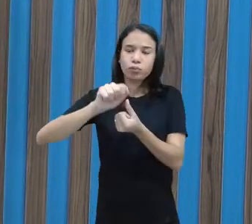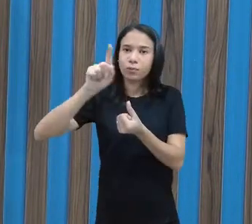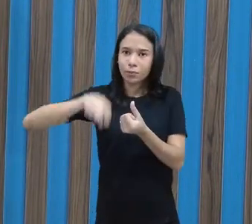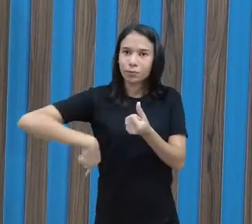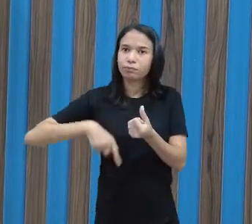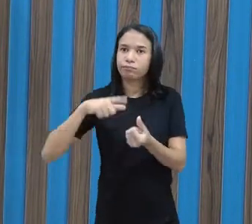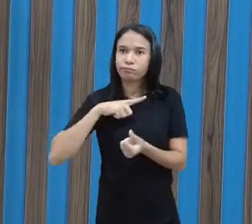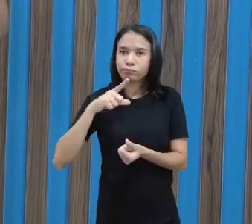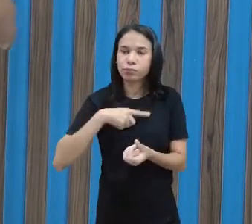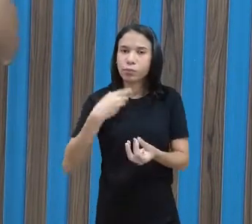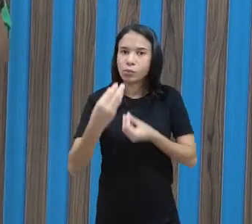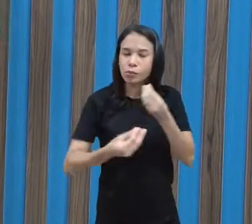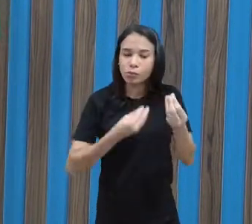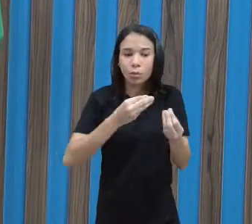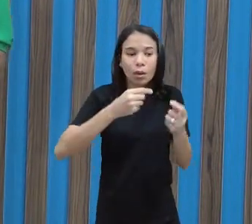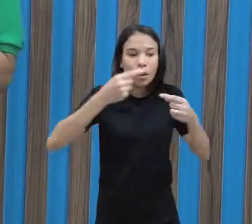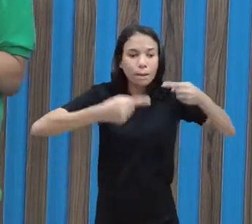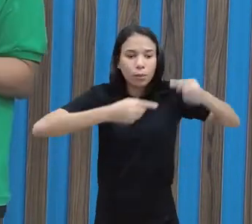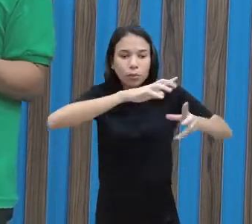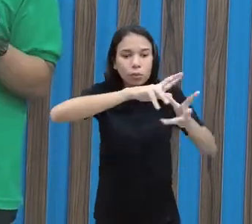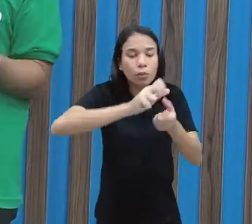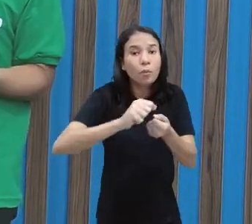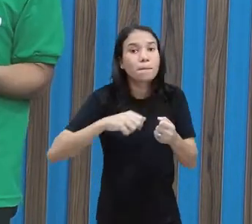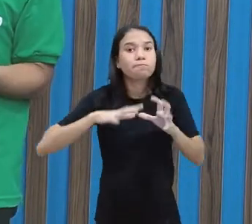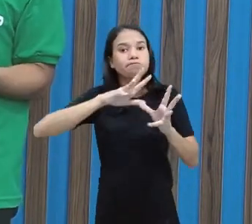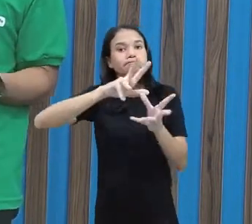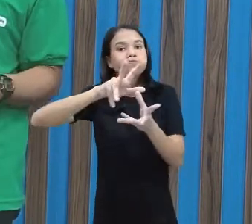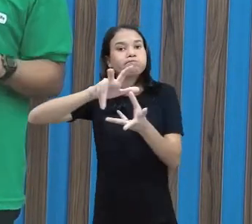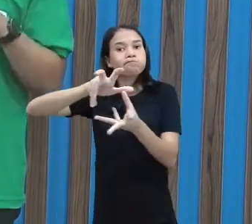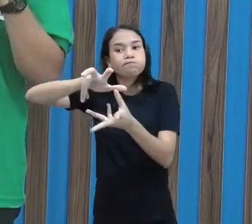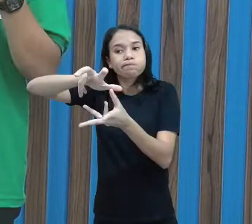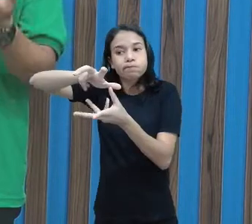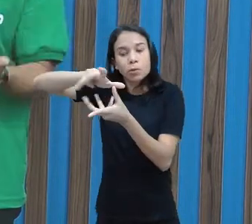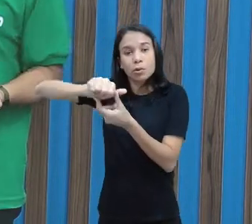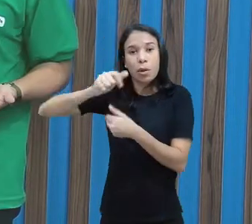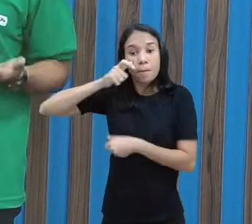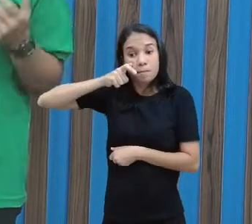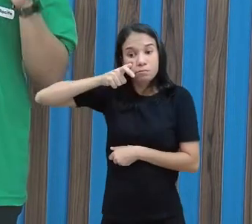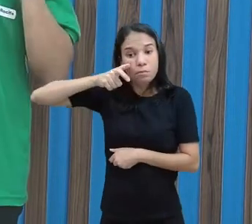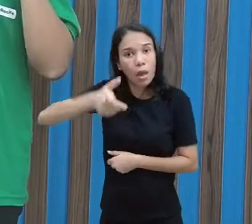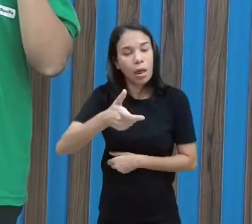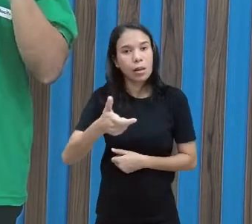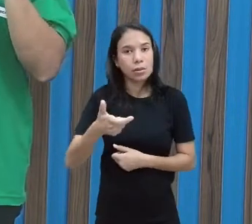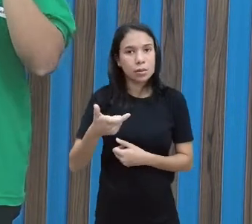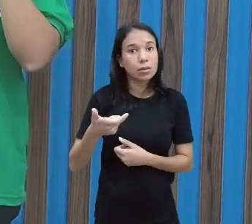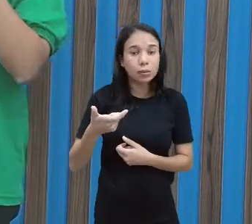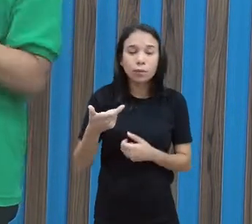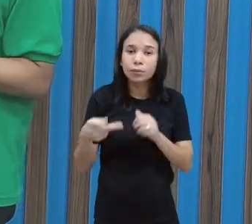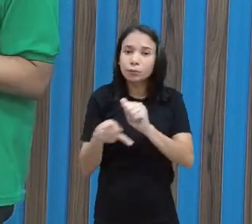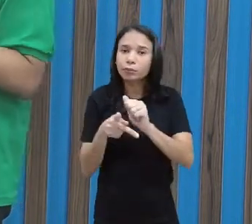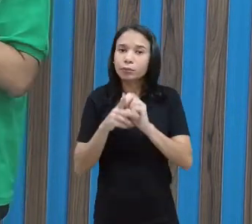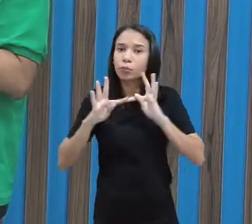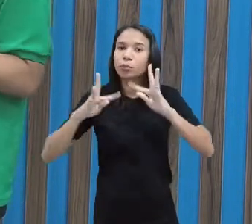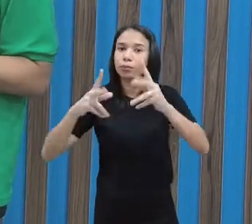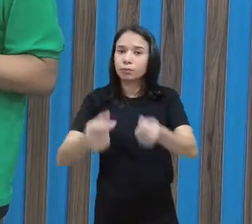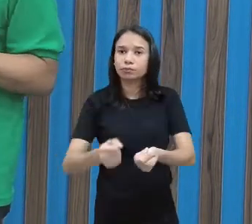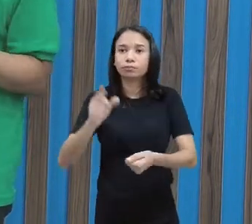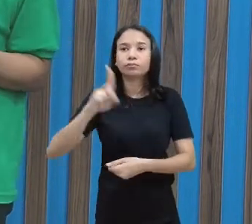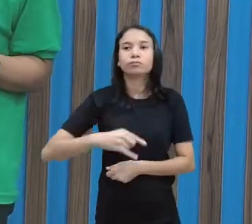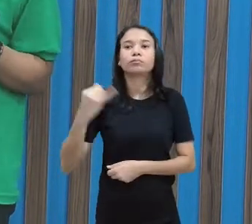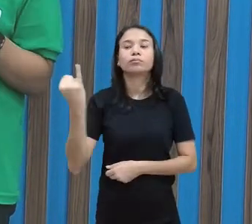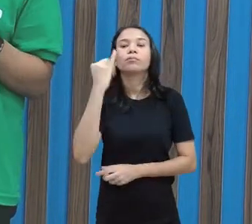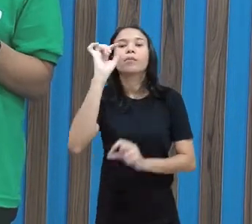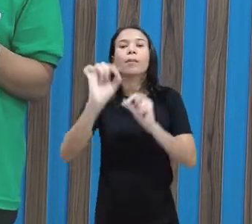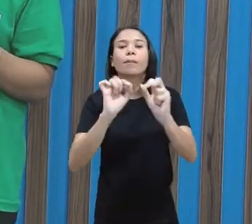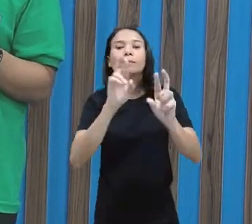questões da geopolítica mundial que tenham interesse comum, né? Por exemplo, tem um ponto muito importante que são os